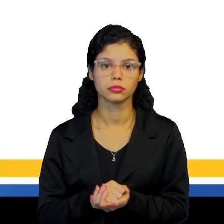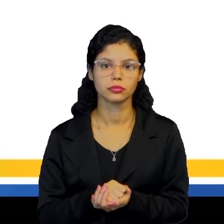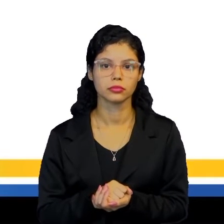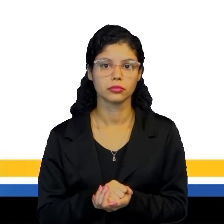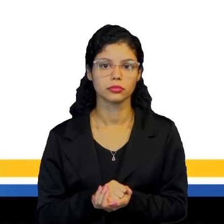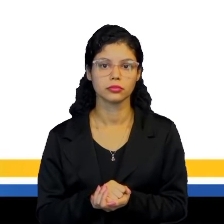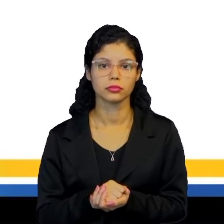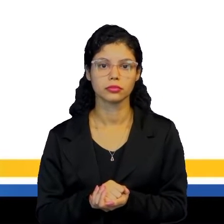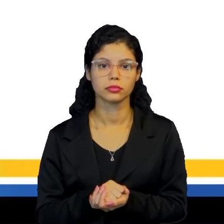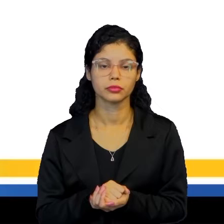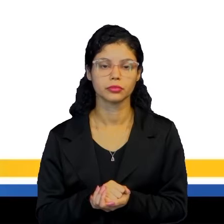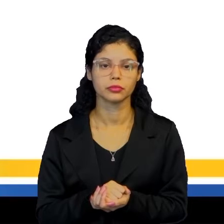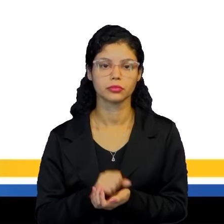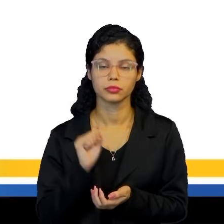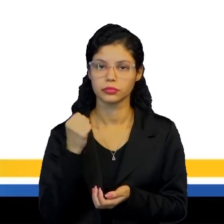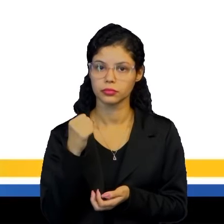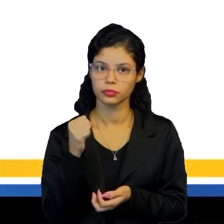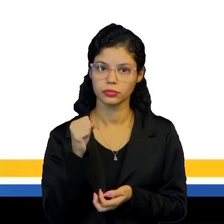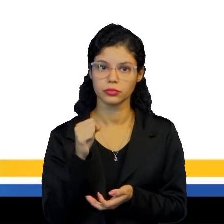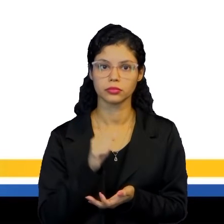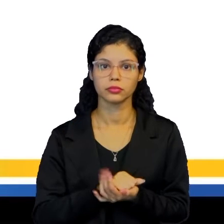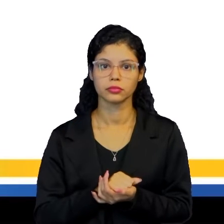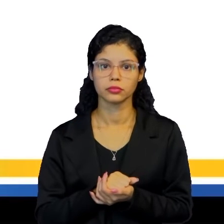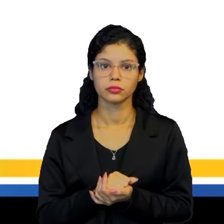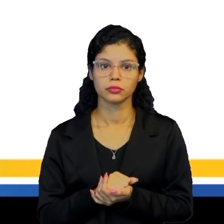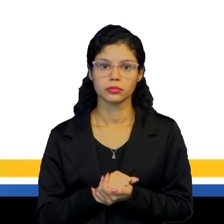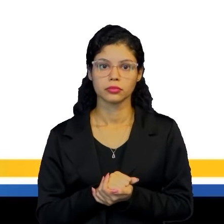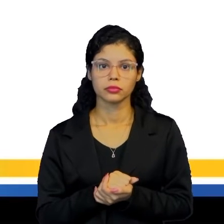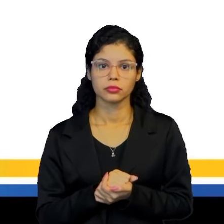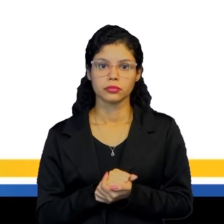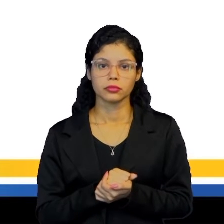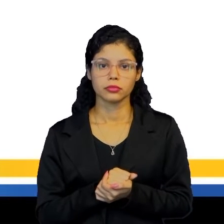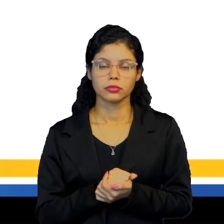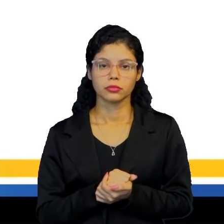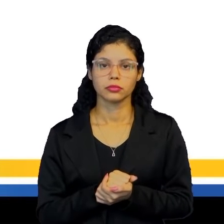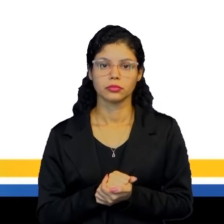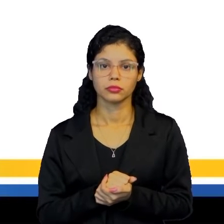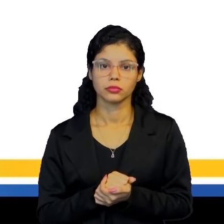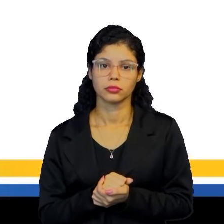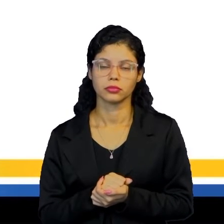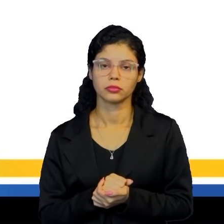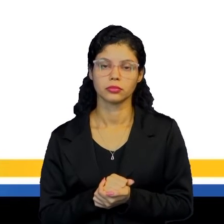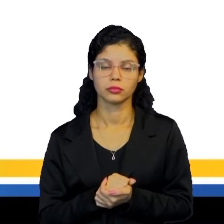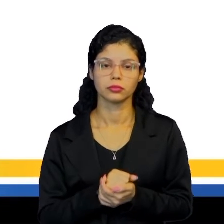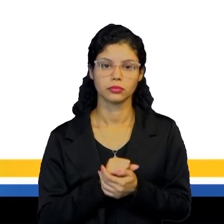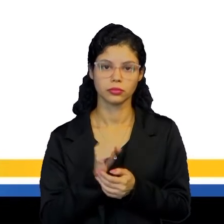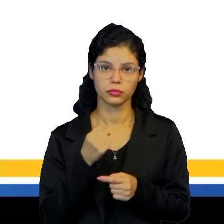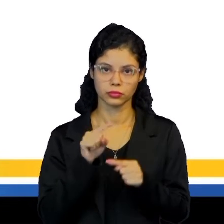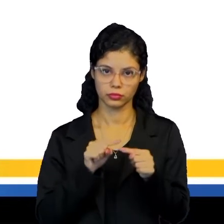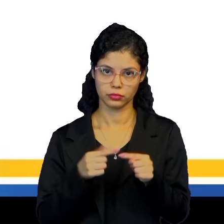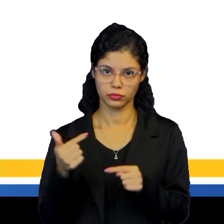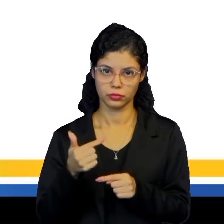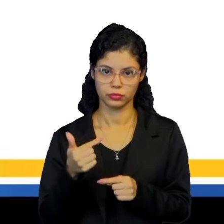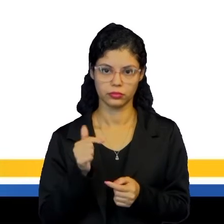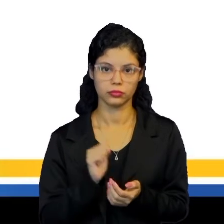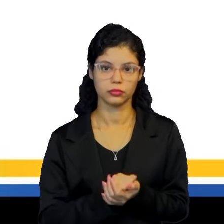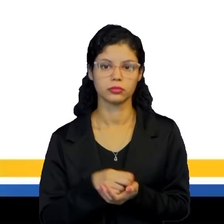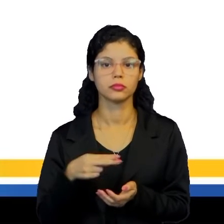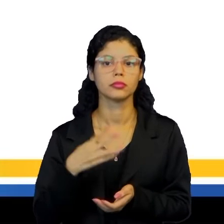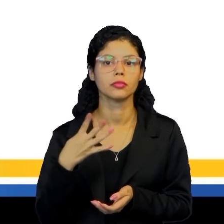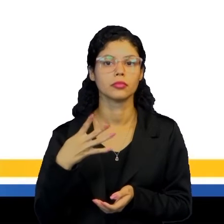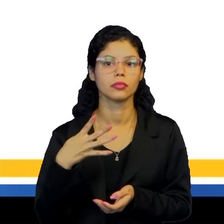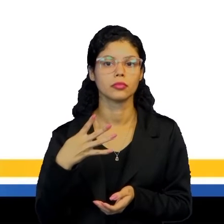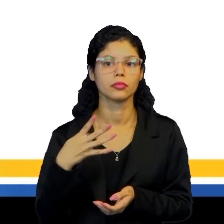Q? É o 8. Tá? Aí eu vou colocar 8 dividido para 2,